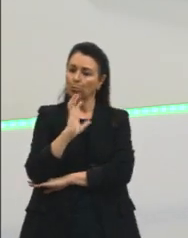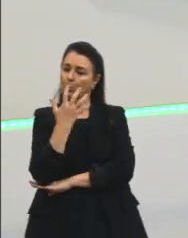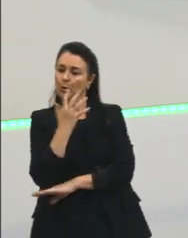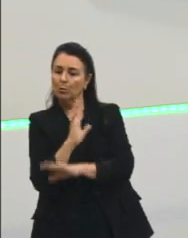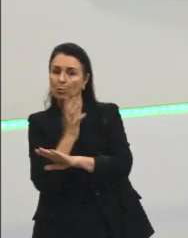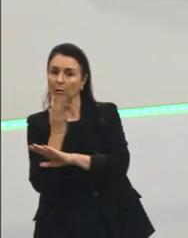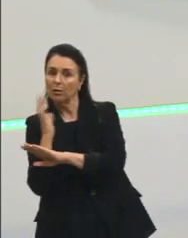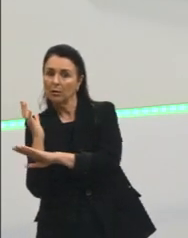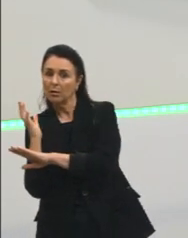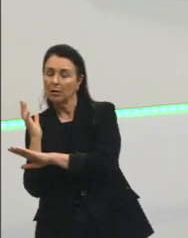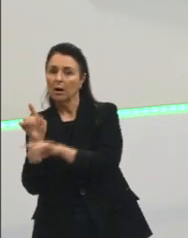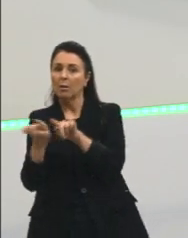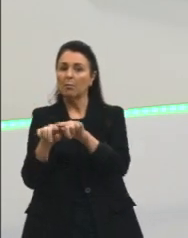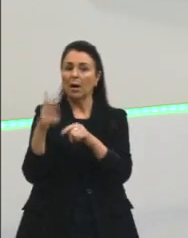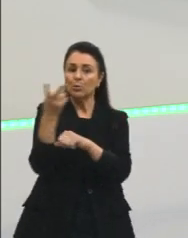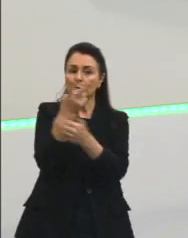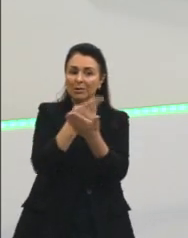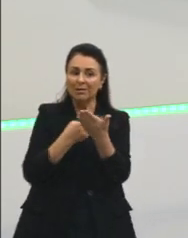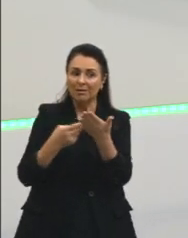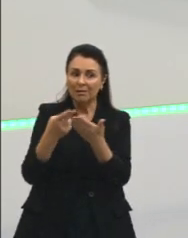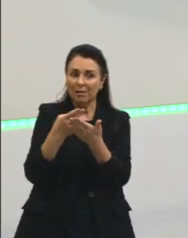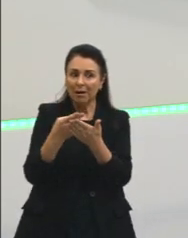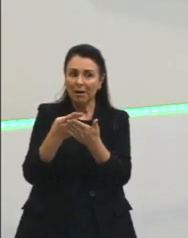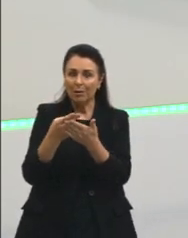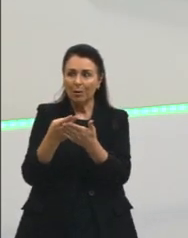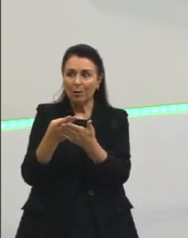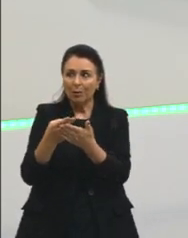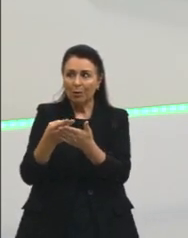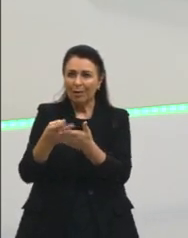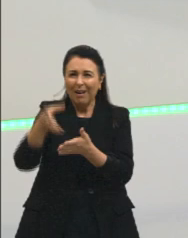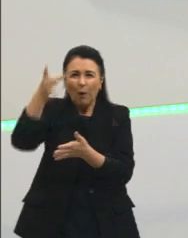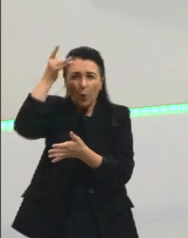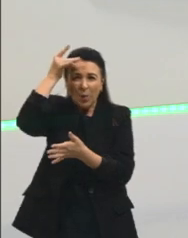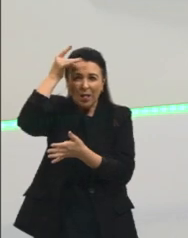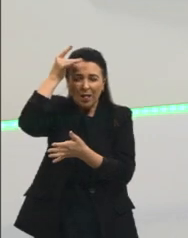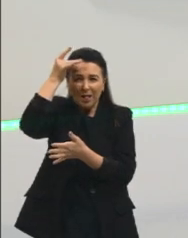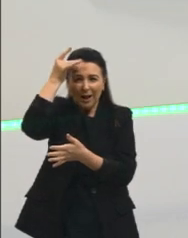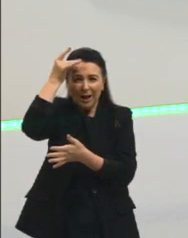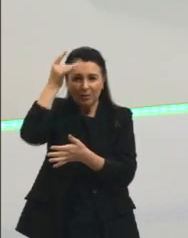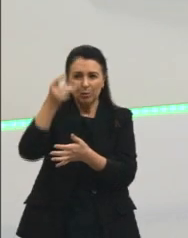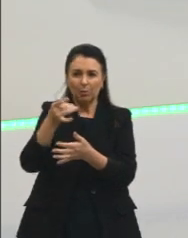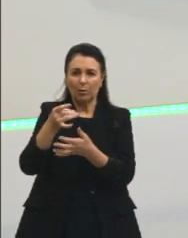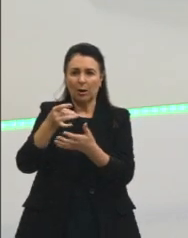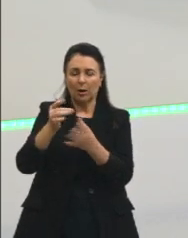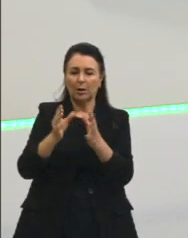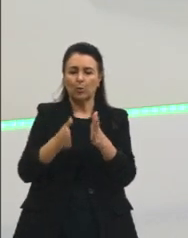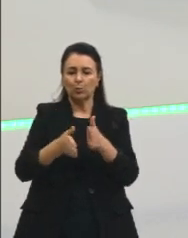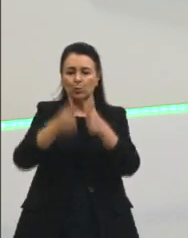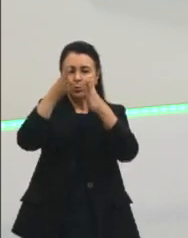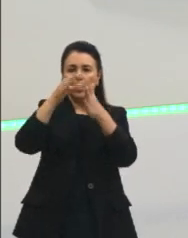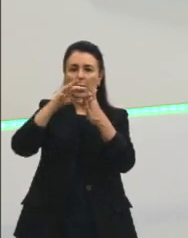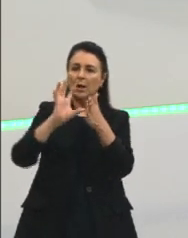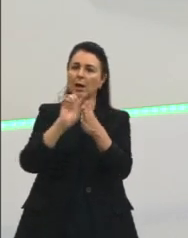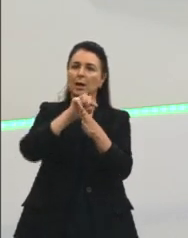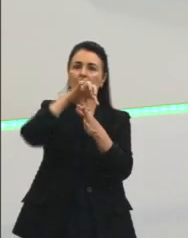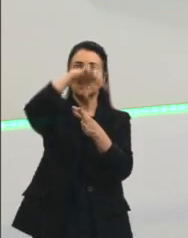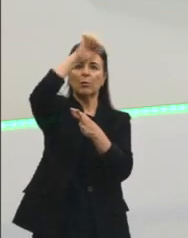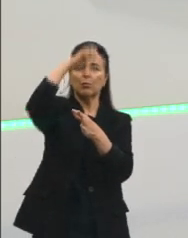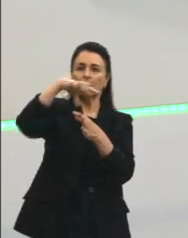desenho primeiro que geralmente vem na cabeça das pessoas é isso aqui é um tronco com folhas na em cima